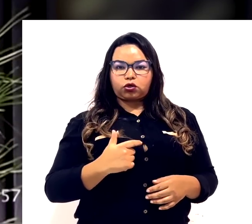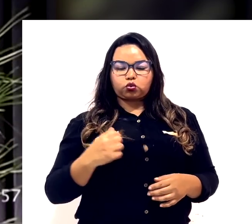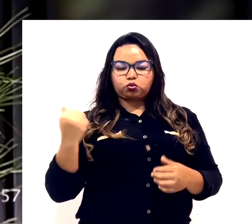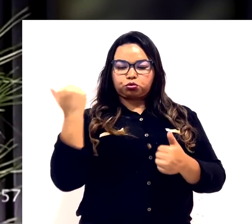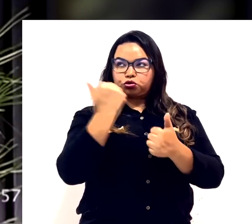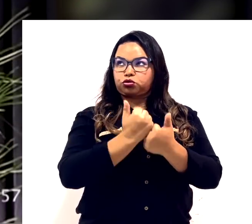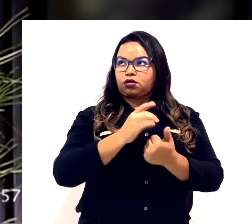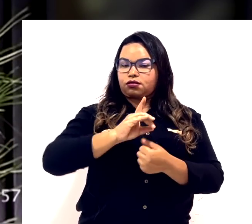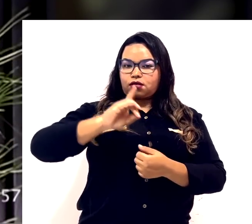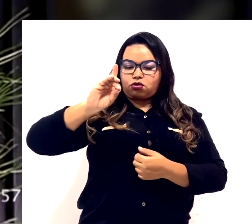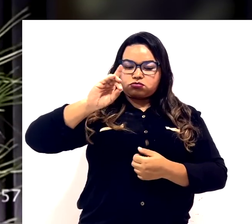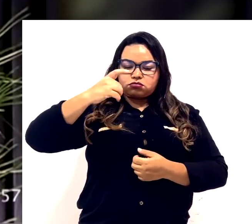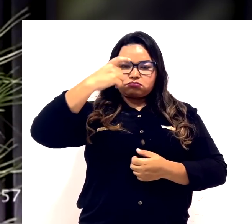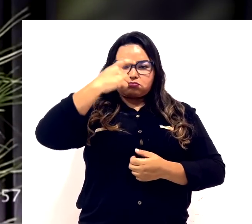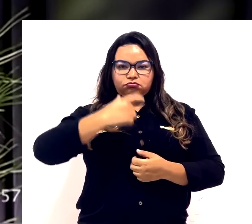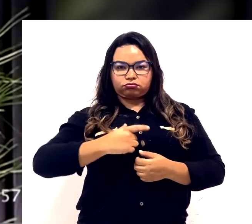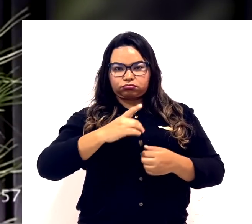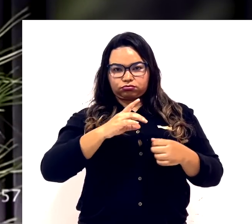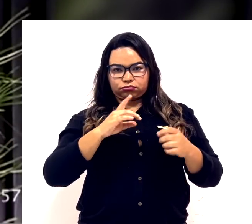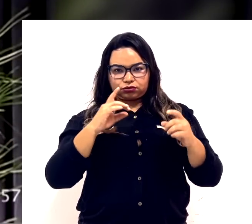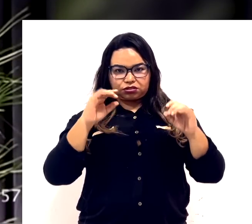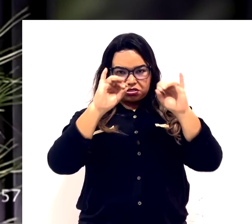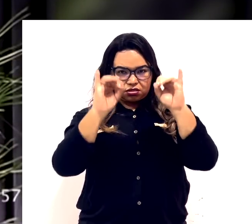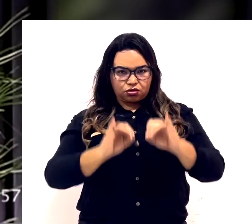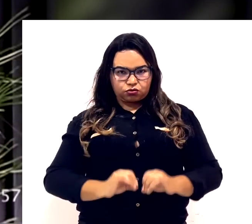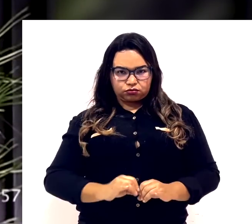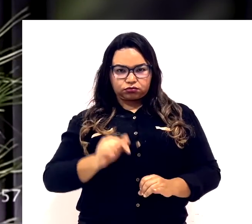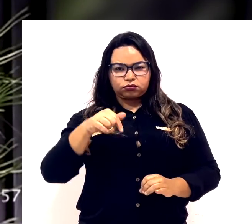E a salvação é através de mim.